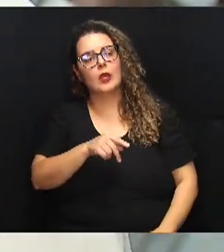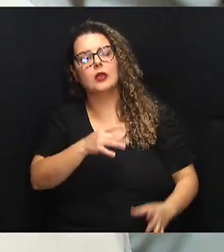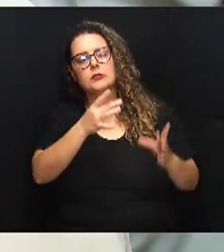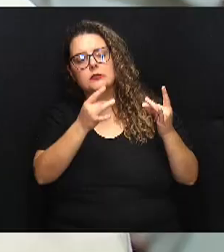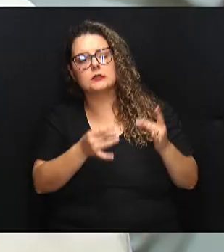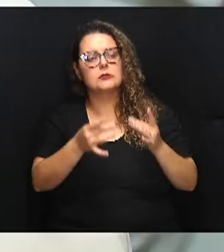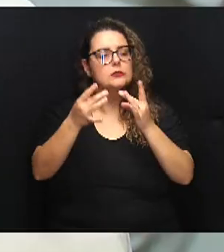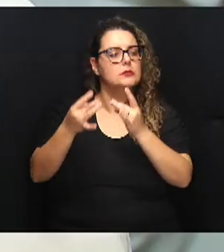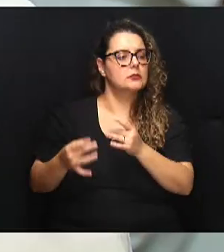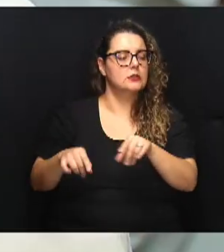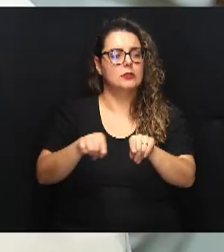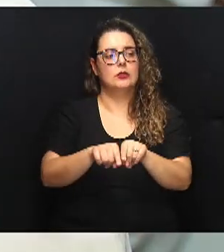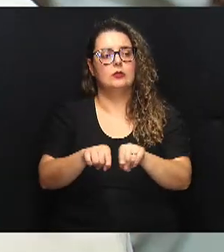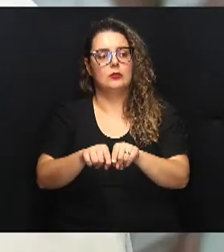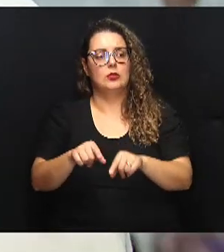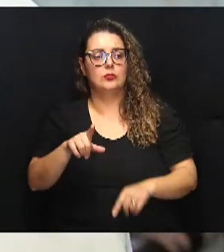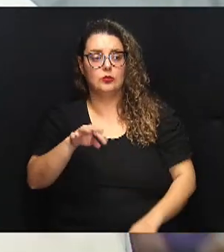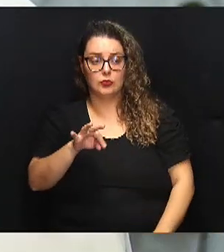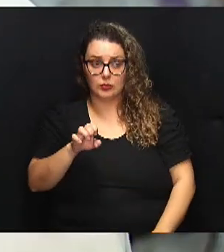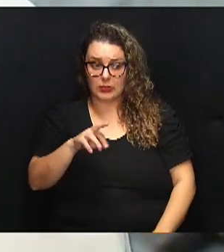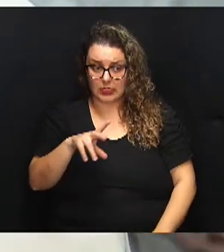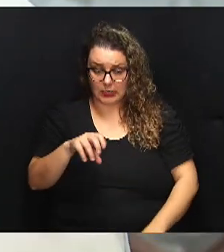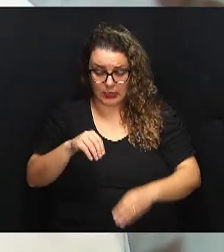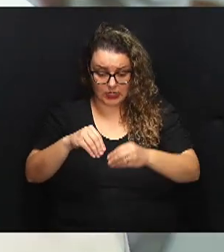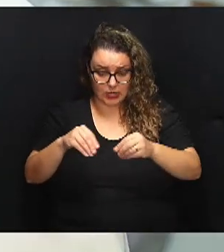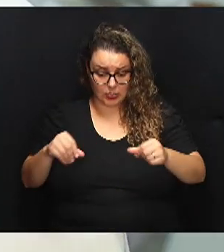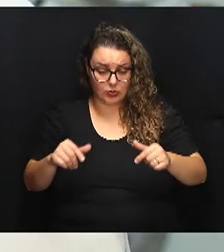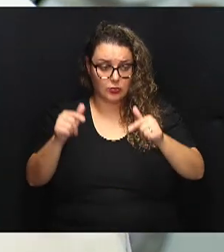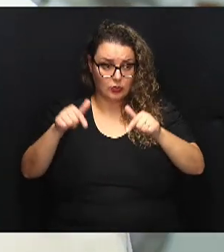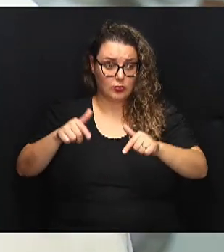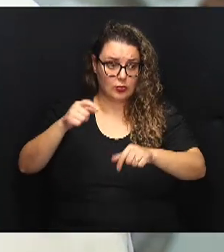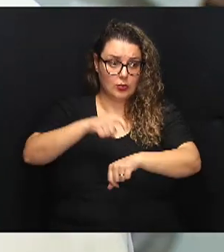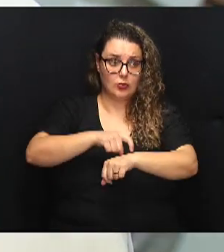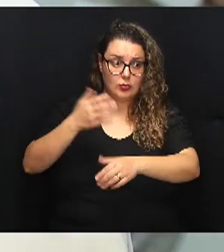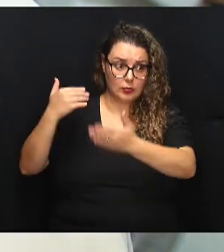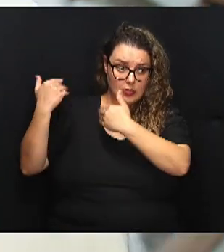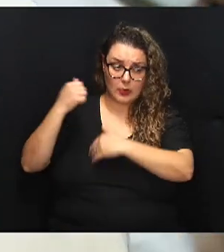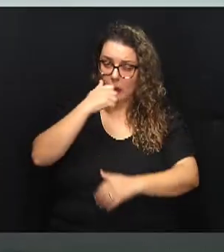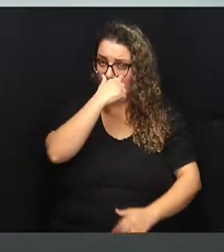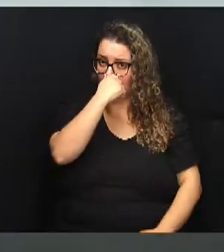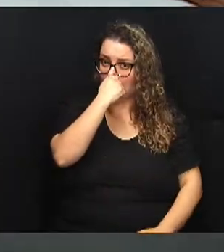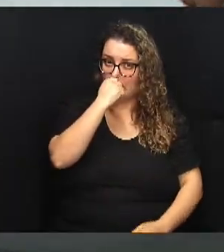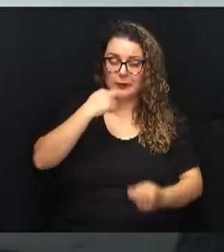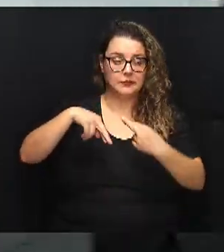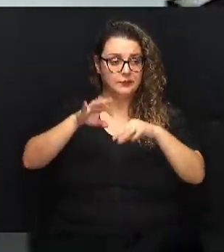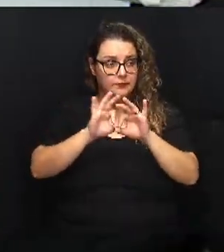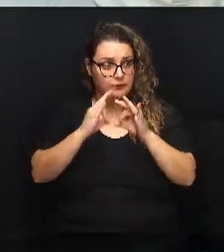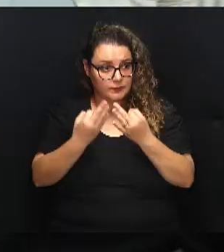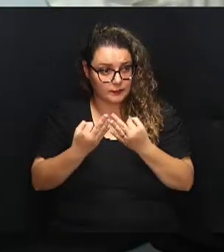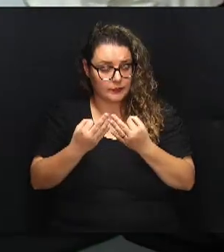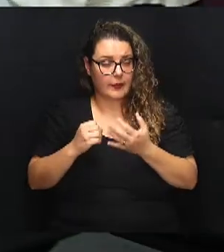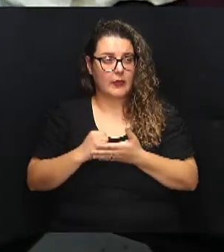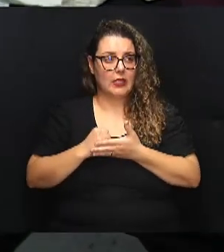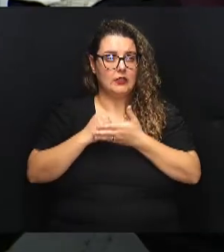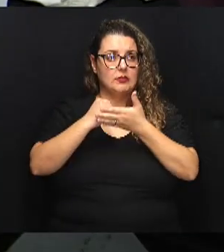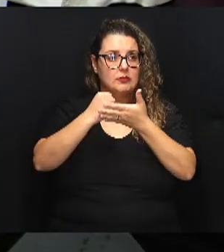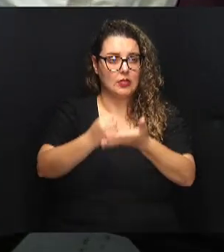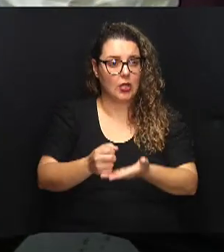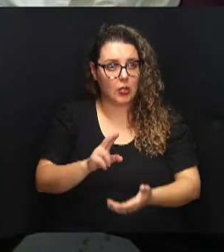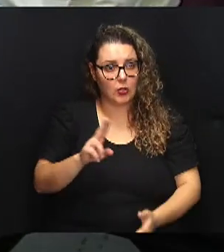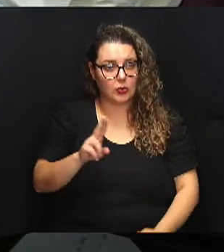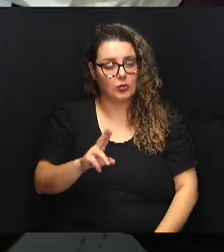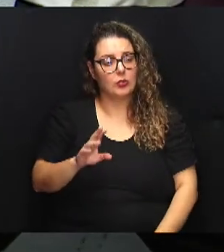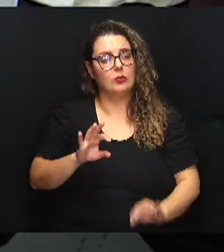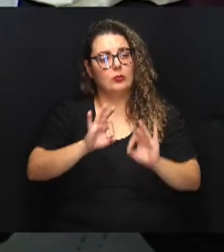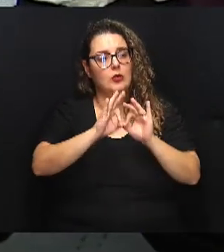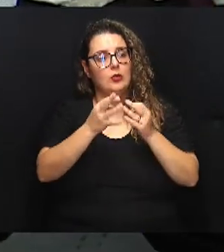tem a ver, além da questão do terreno, do local, da época, sim, também tem a questão da família, de questão de levar o sobrenome da família,